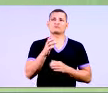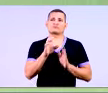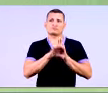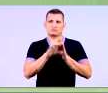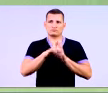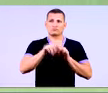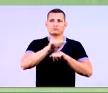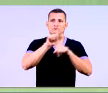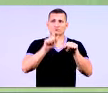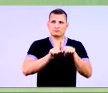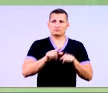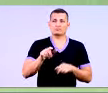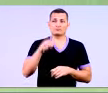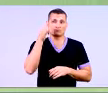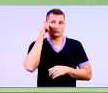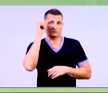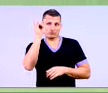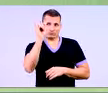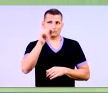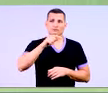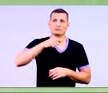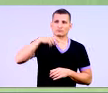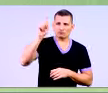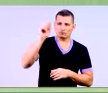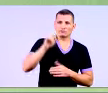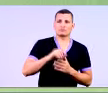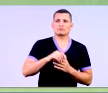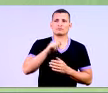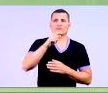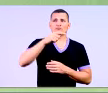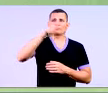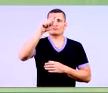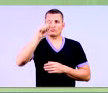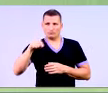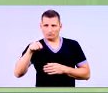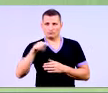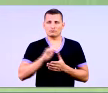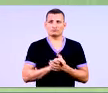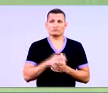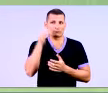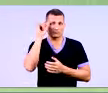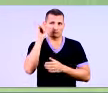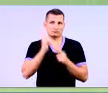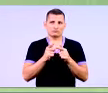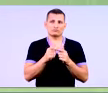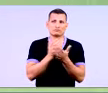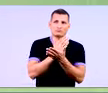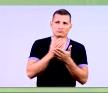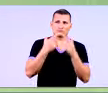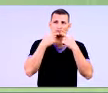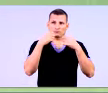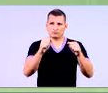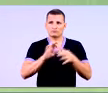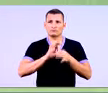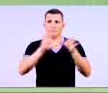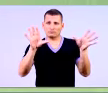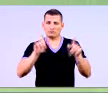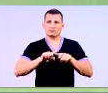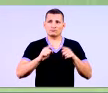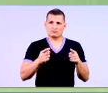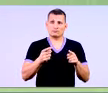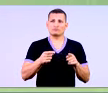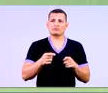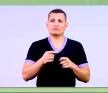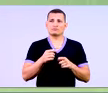c-cedilha evitar porque evitar porque apesar de algumas linguagens permitirem nós seguimos um padrão internacional